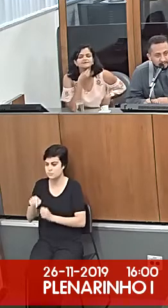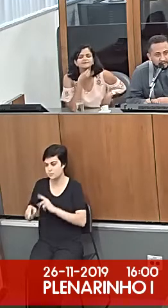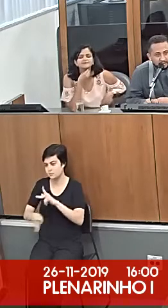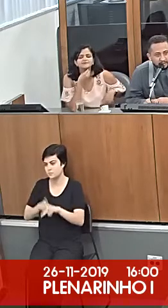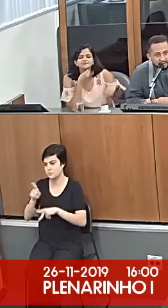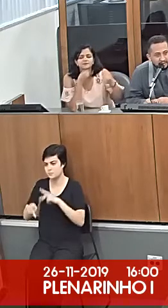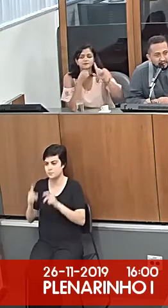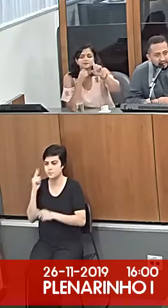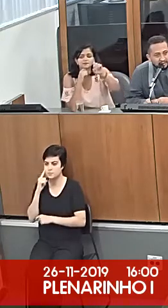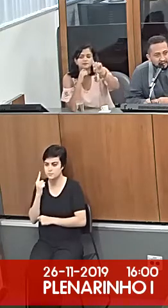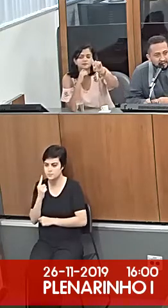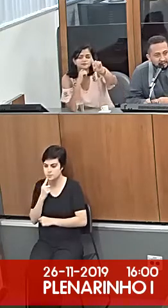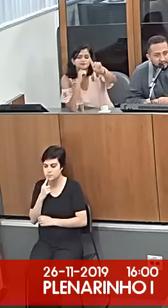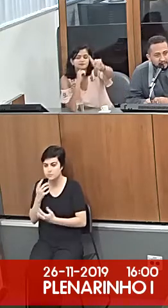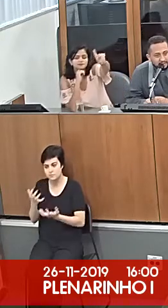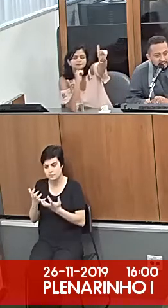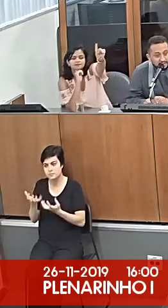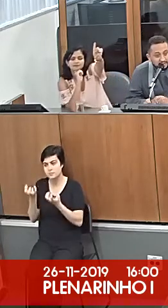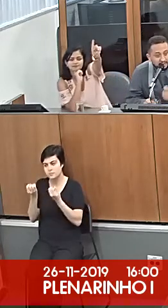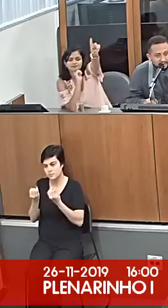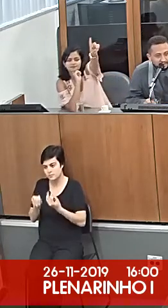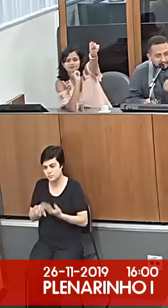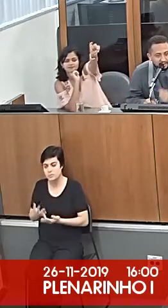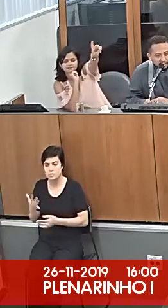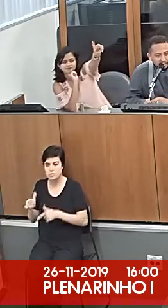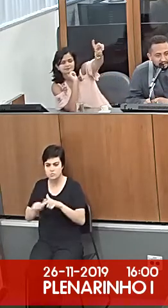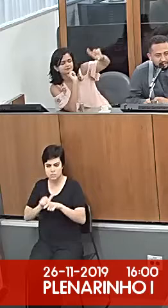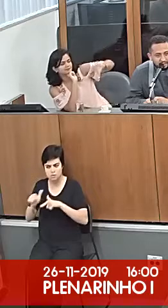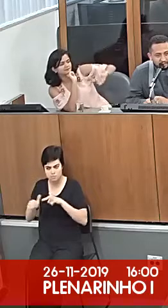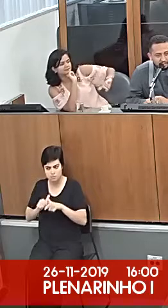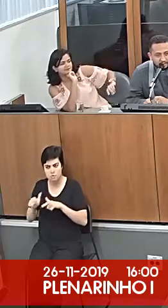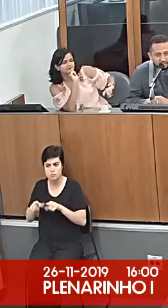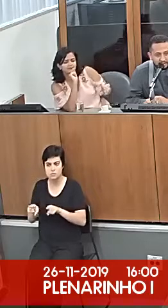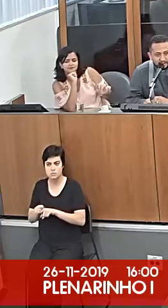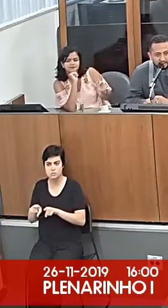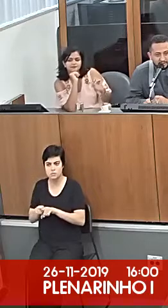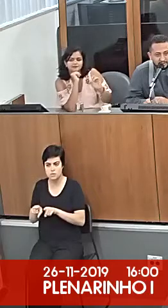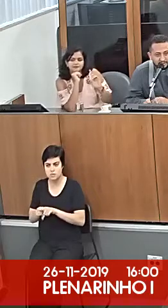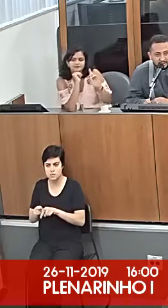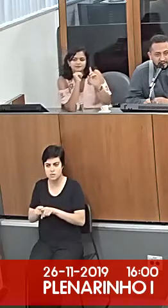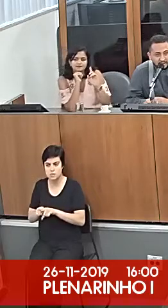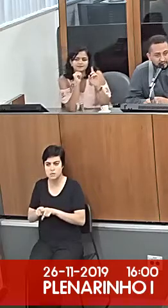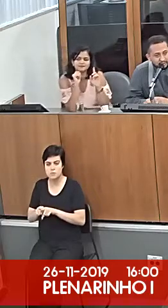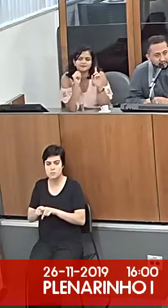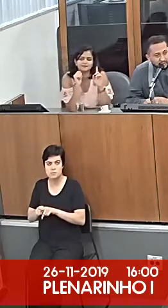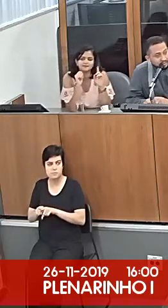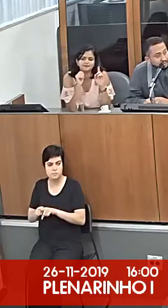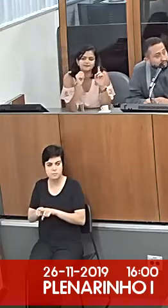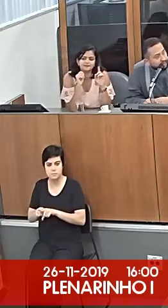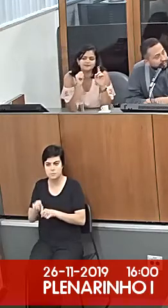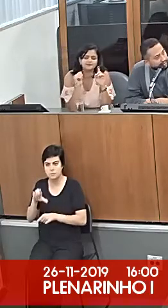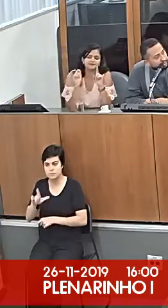Surdo. Então, queria também registrar o trabalho da Crislane e da Luciene, que também já falou aqui antes, lá de Contagem. São ambas,